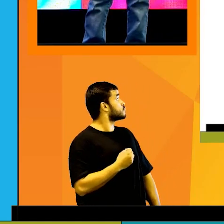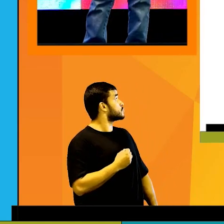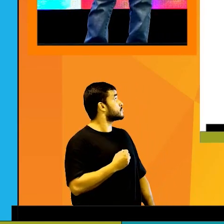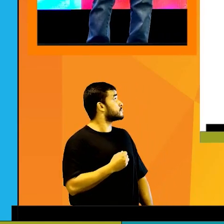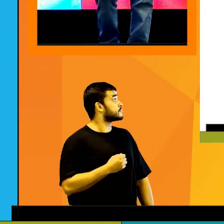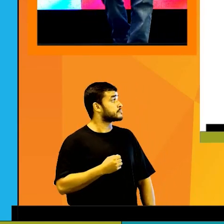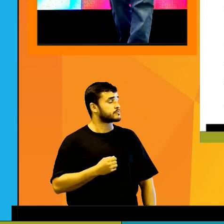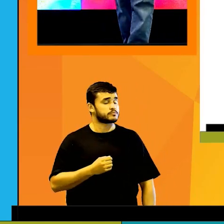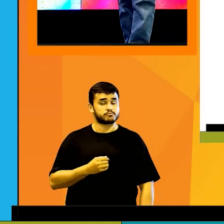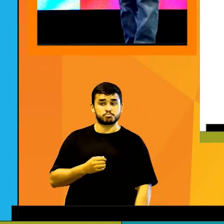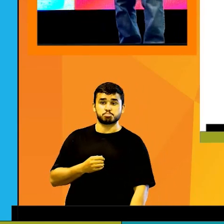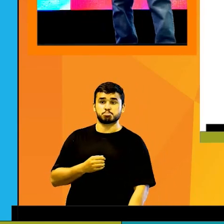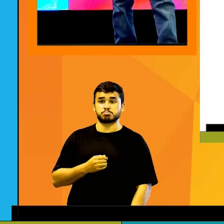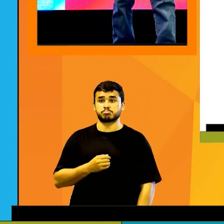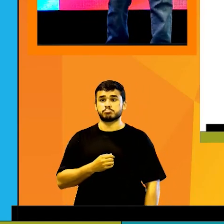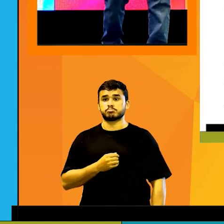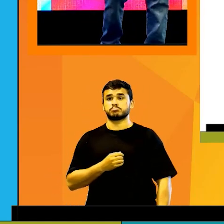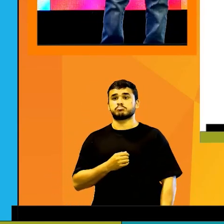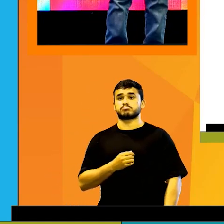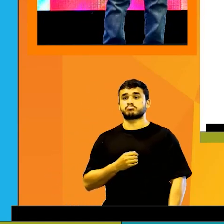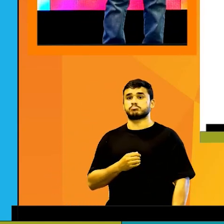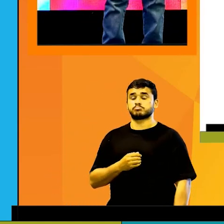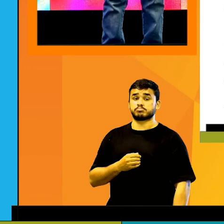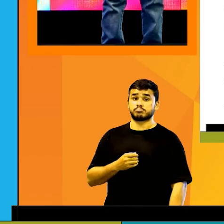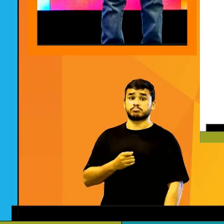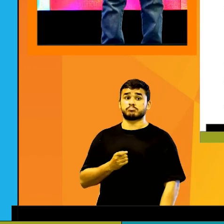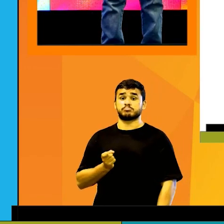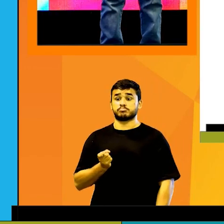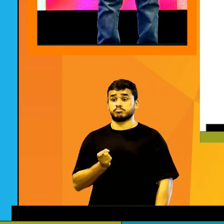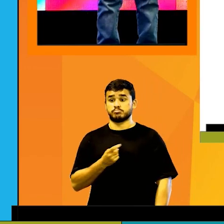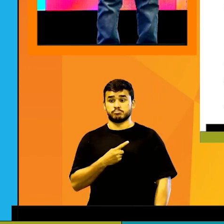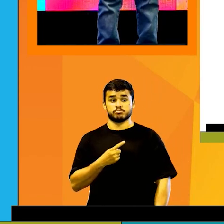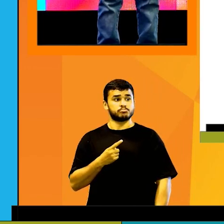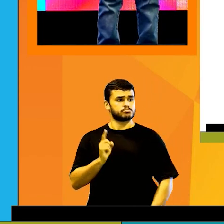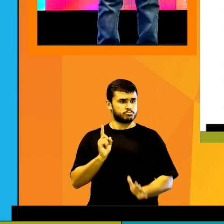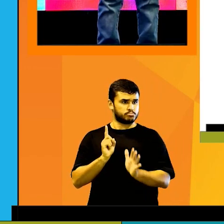Primeira questão. Essa aqui, né? O laço de fita.